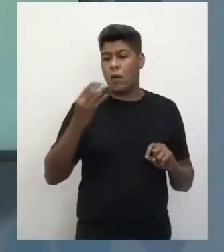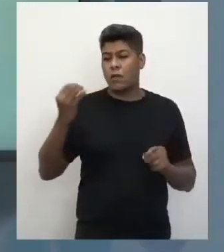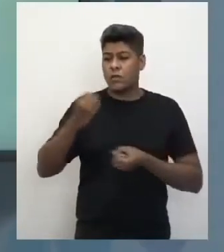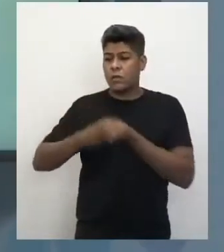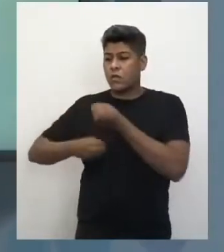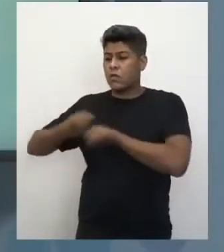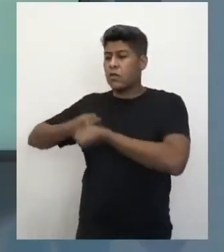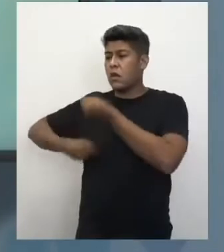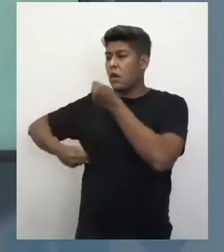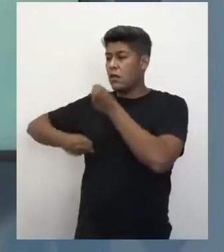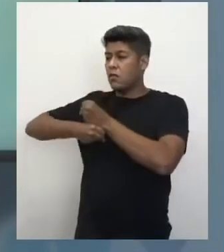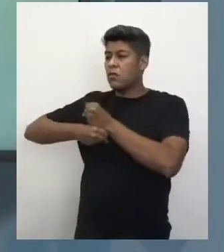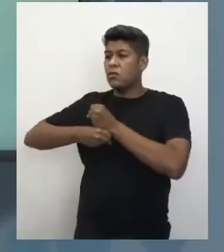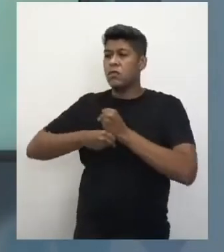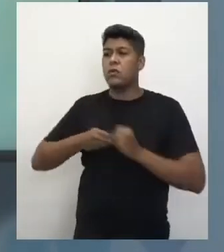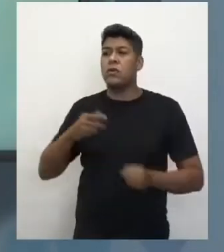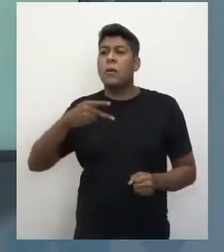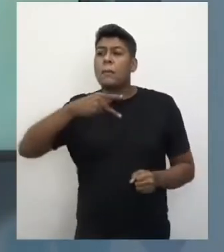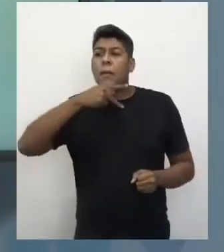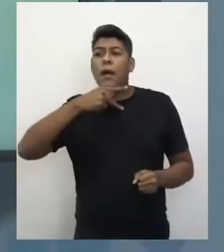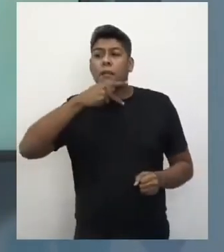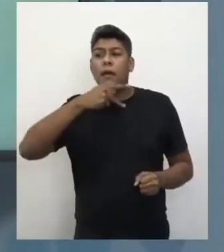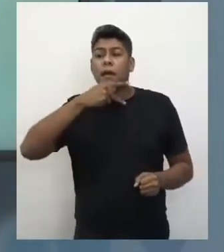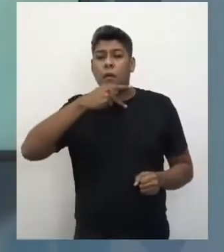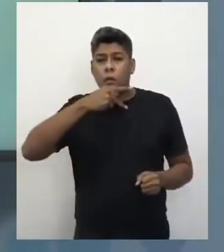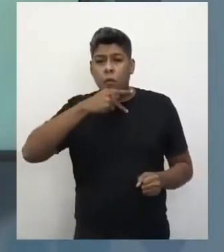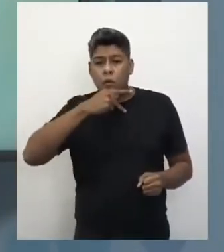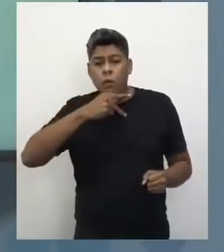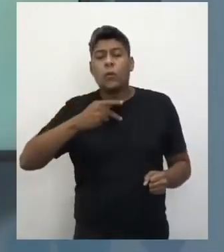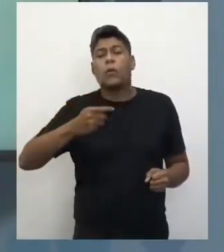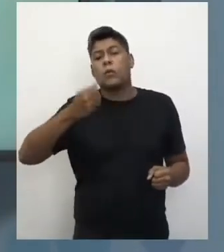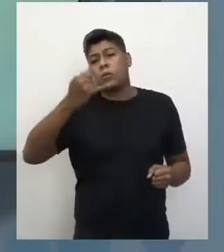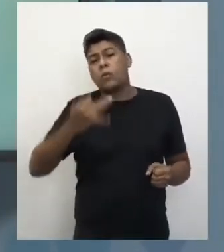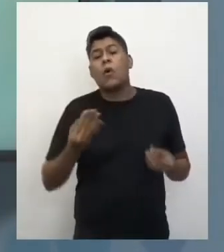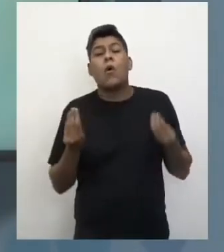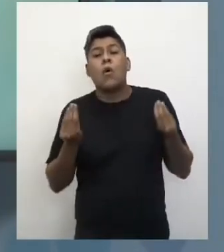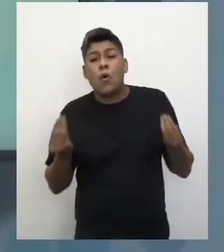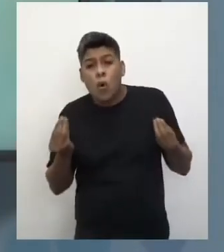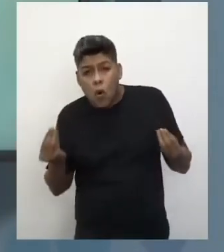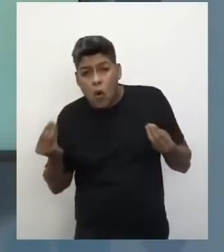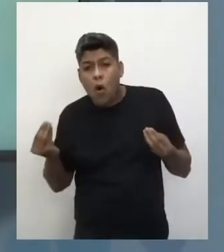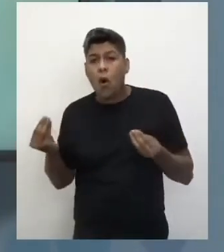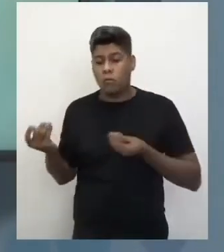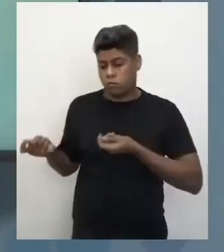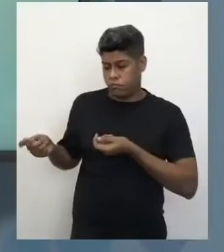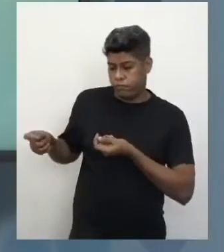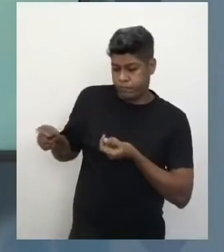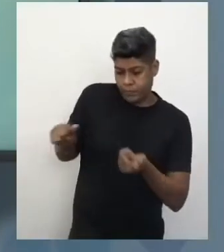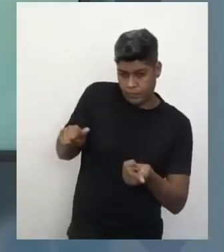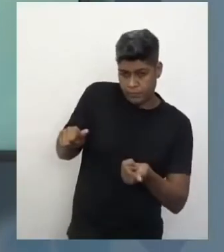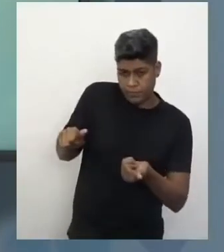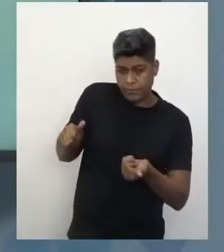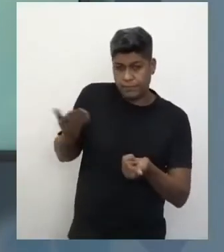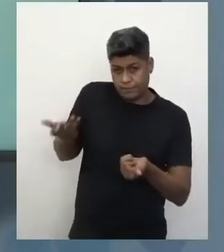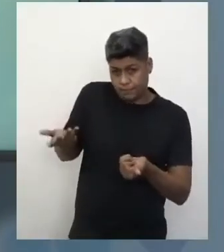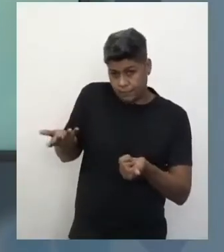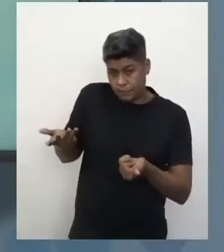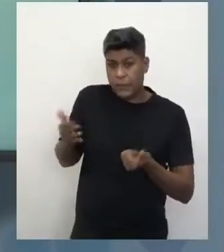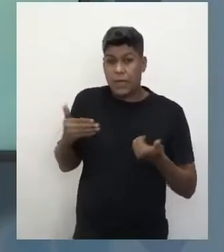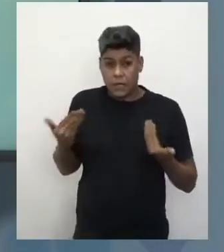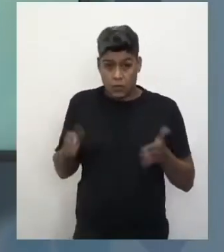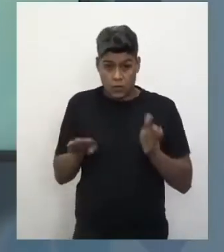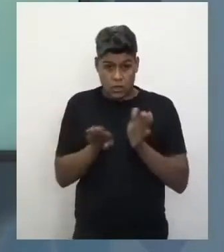Cristo. Platão já foi um cara que especulou sobre como que a herança era passada de pai para filho. Tá? E aí